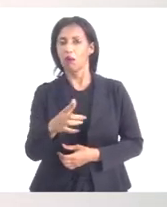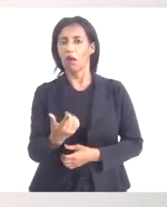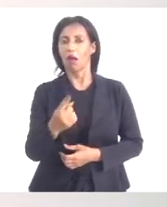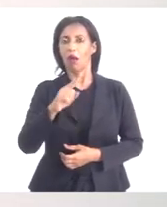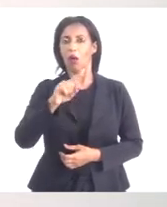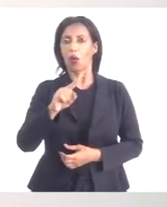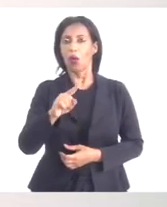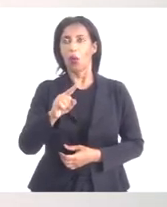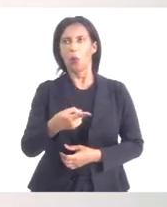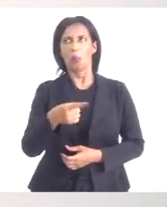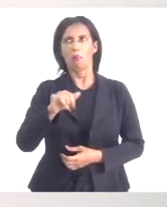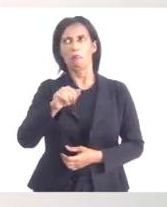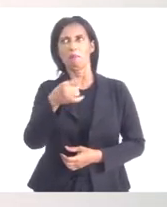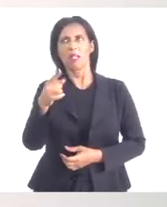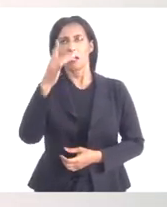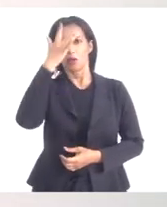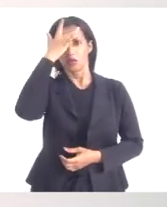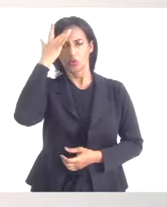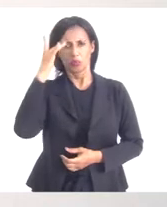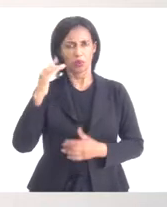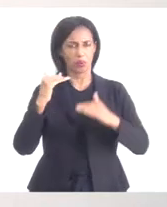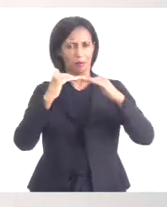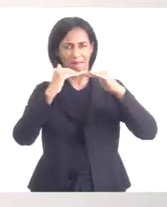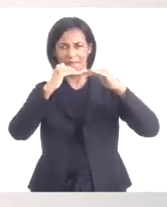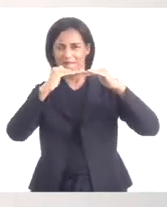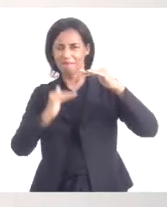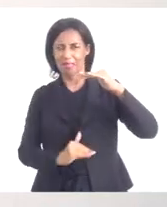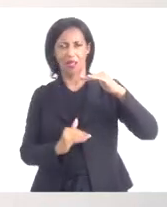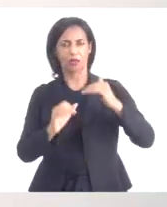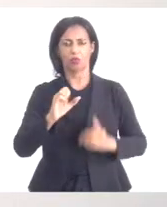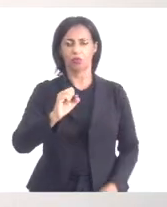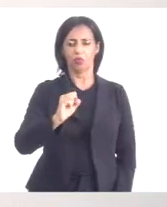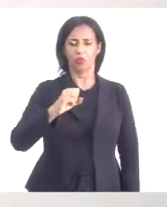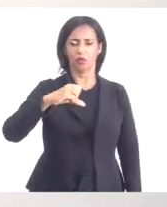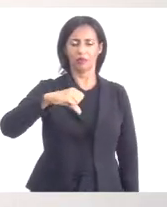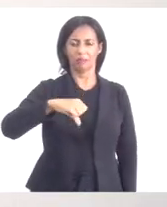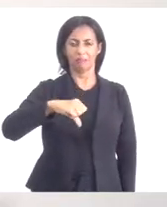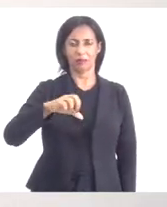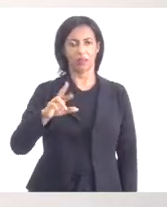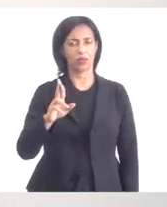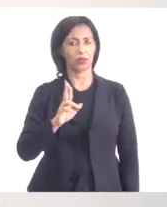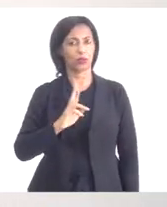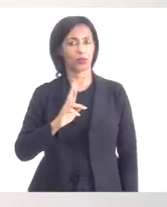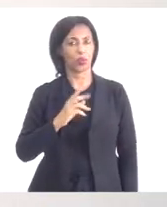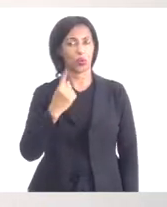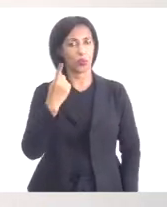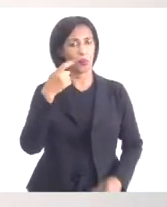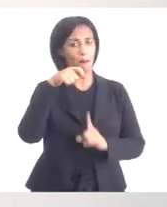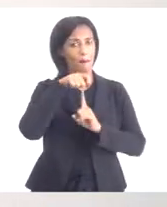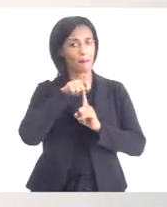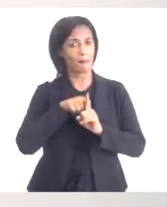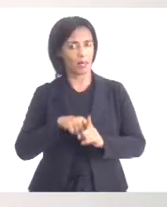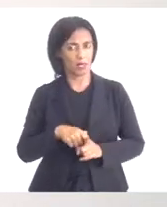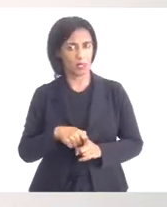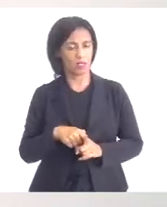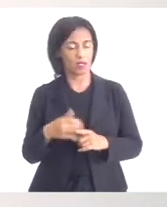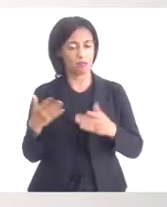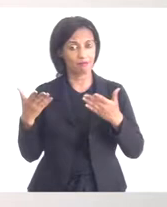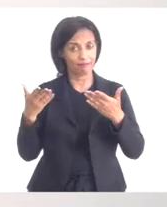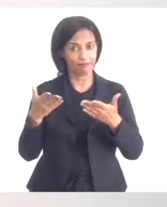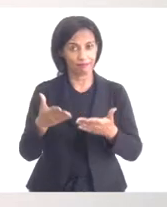de um milhão de pessoas vivem com menos de 89 reais mensagem